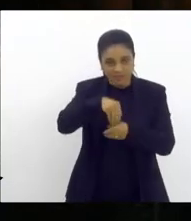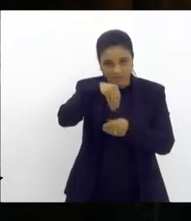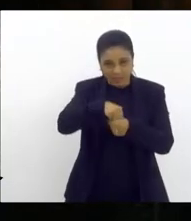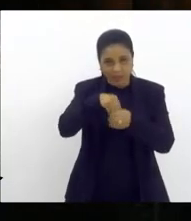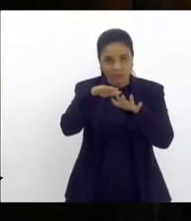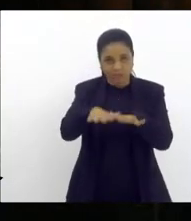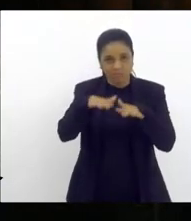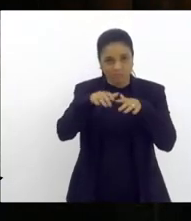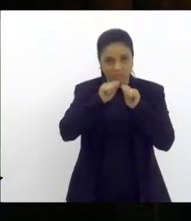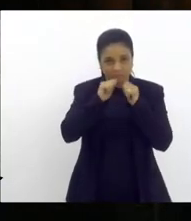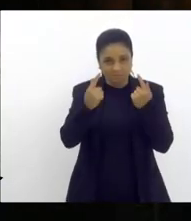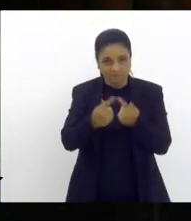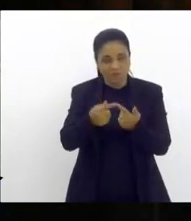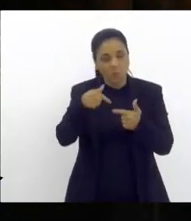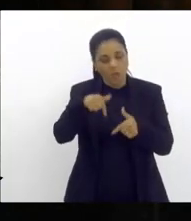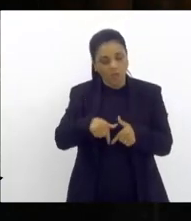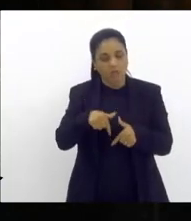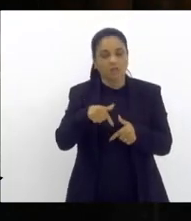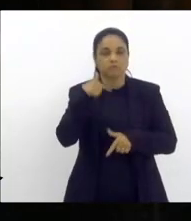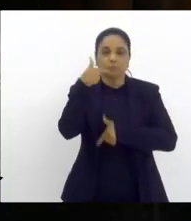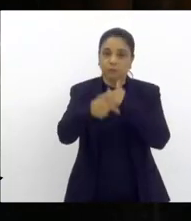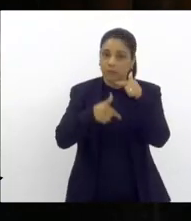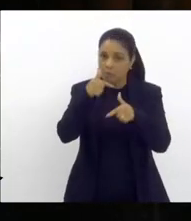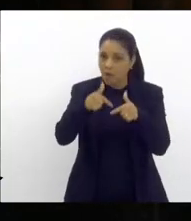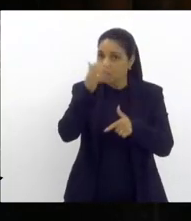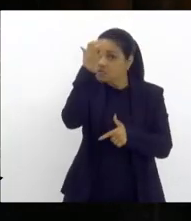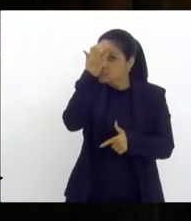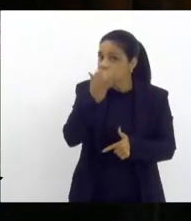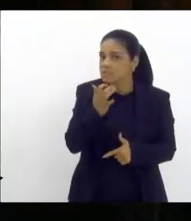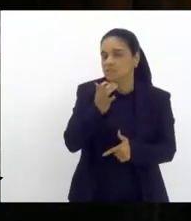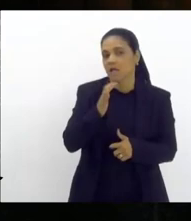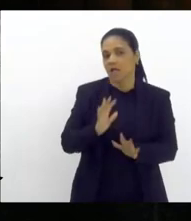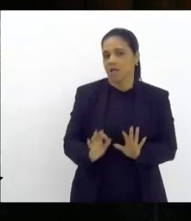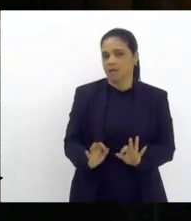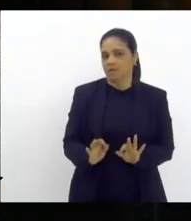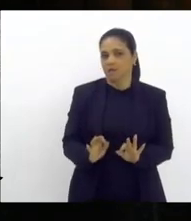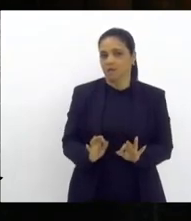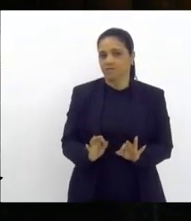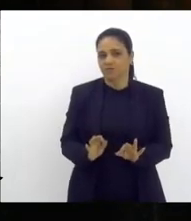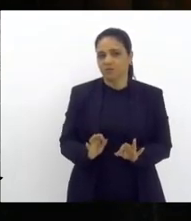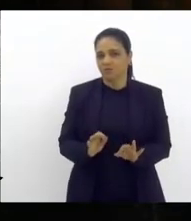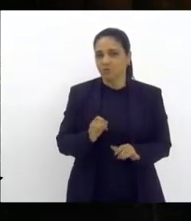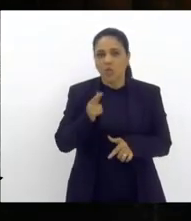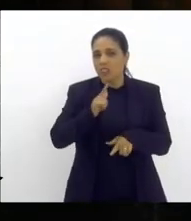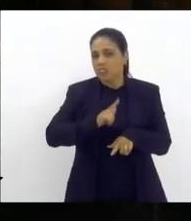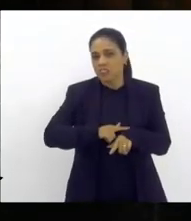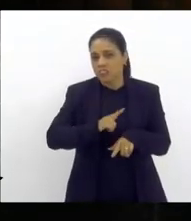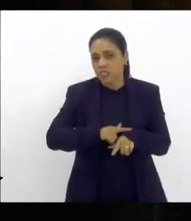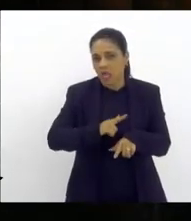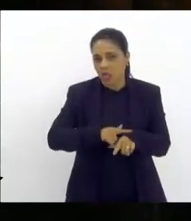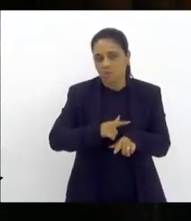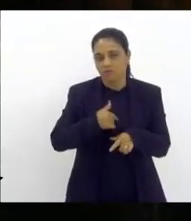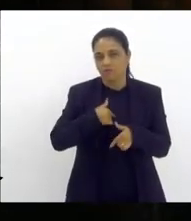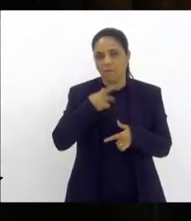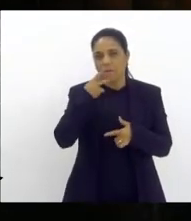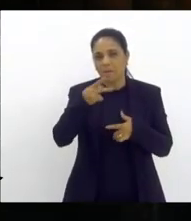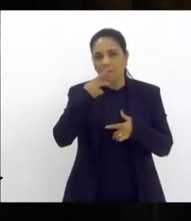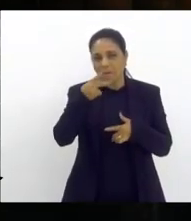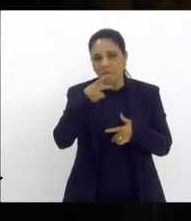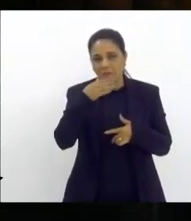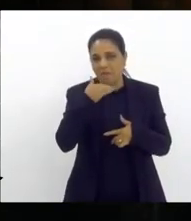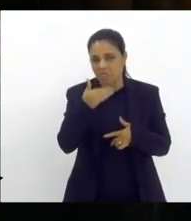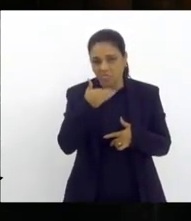sério o trabalho aqui feito a gente não tem tempo de costurar E aí não foi exatamente na assistência